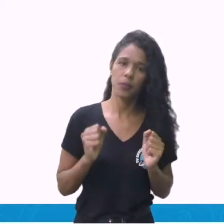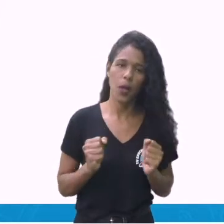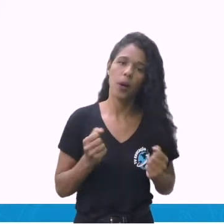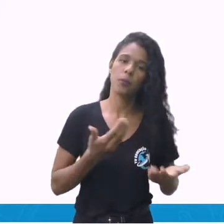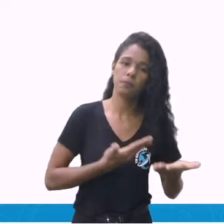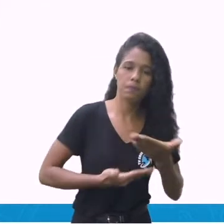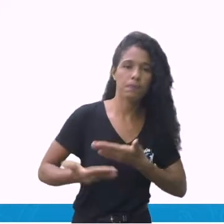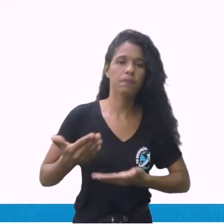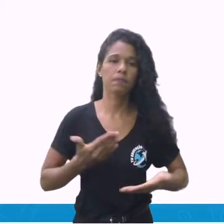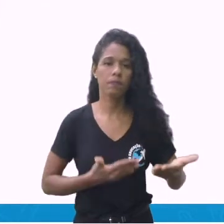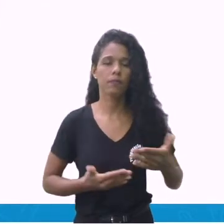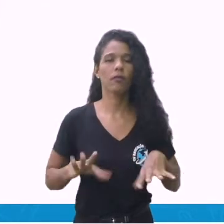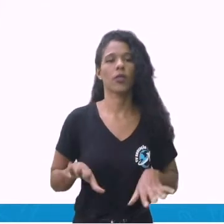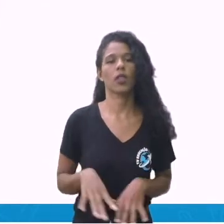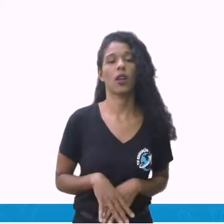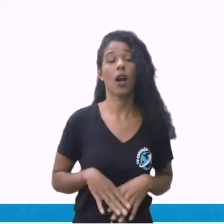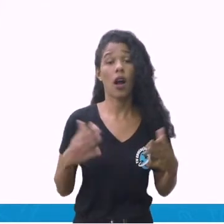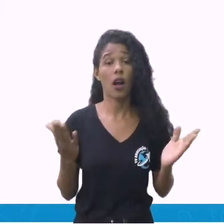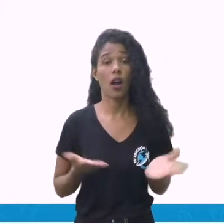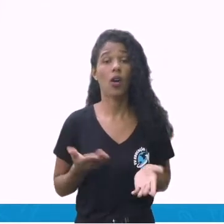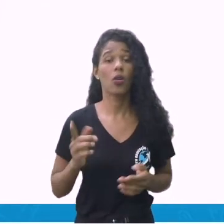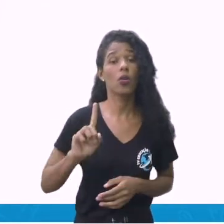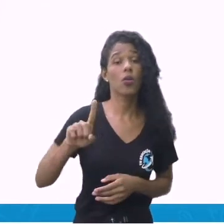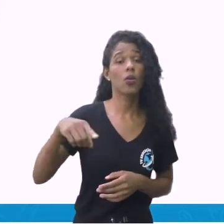Outro nutriente importante,